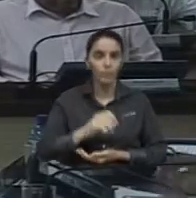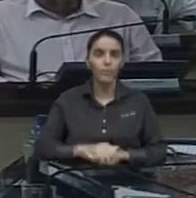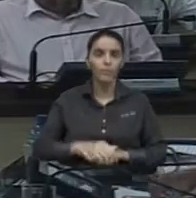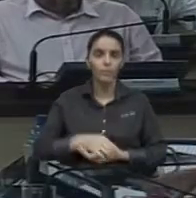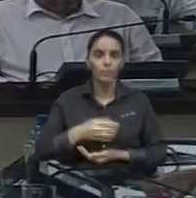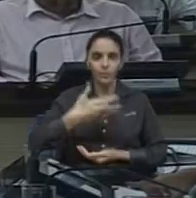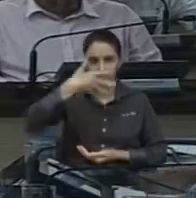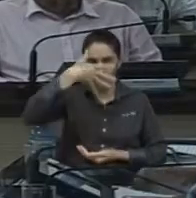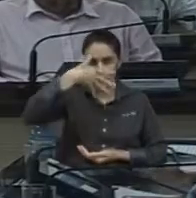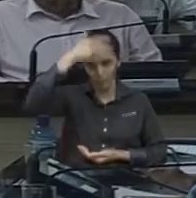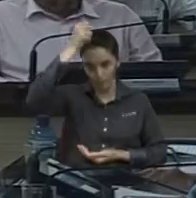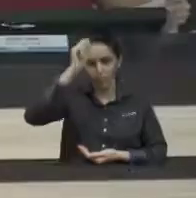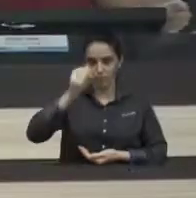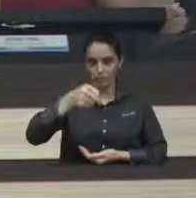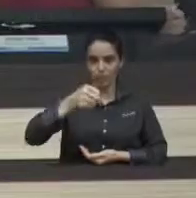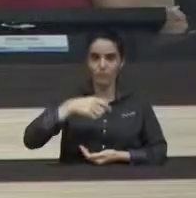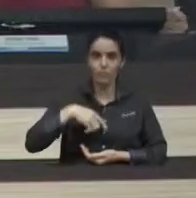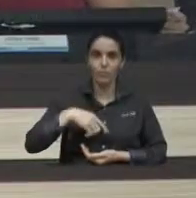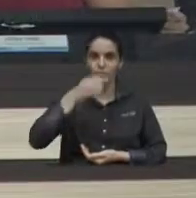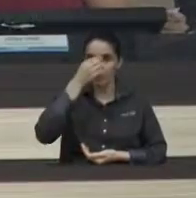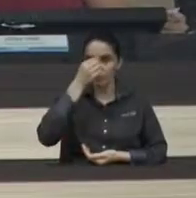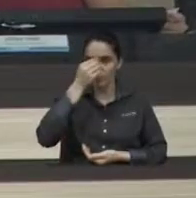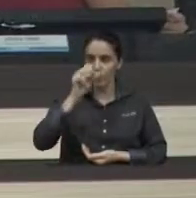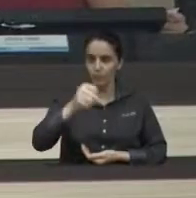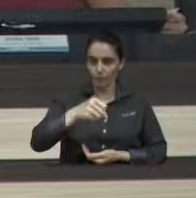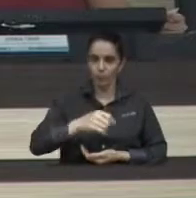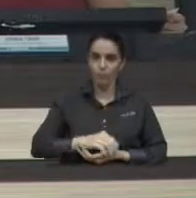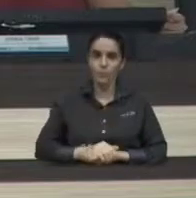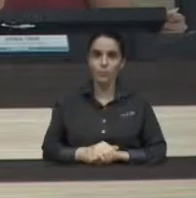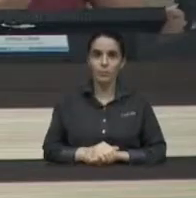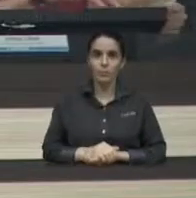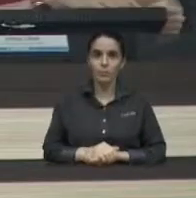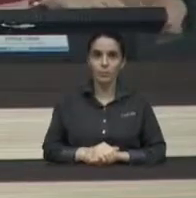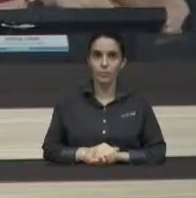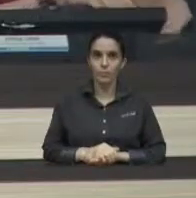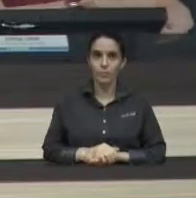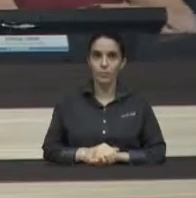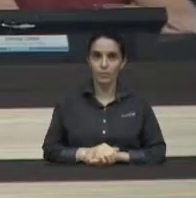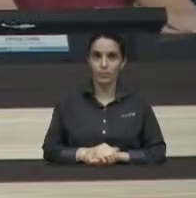Toninho. Sim. Jorge. Sim.